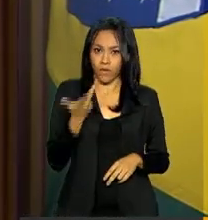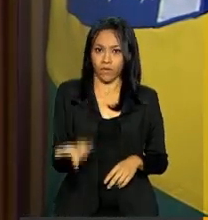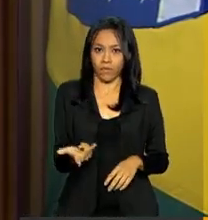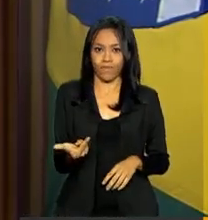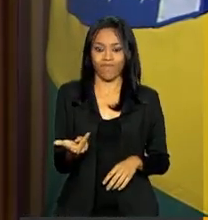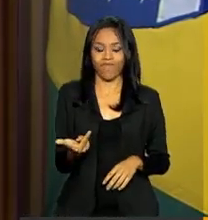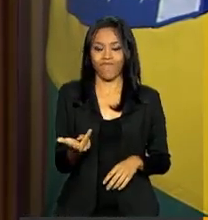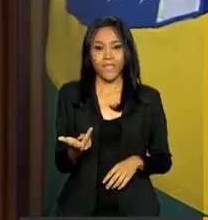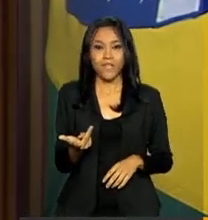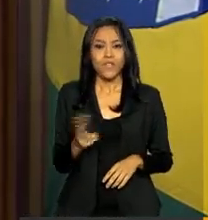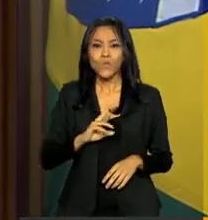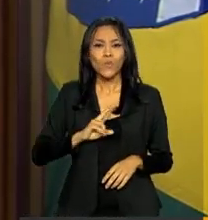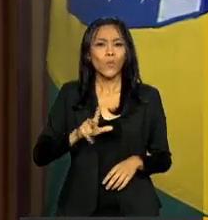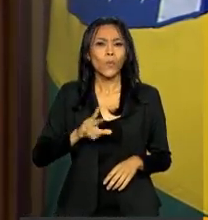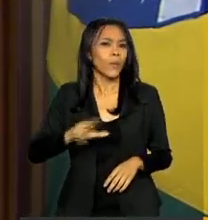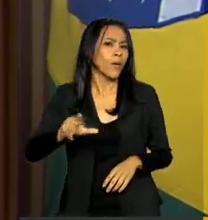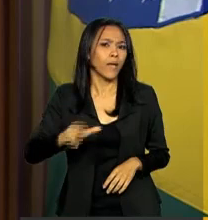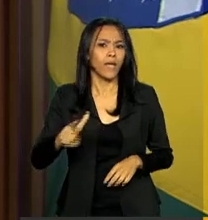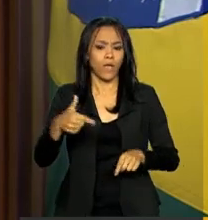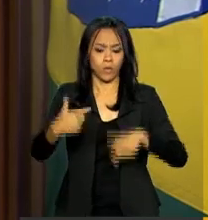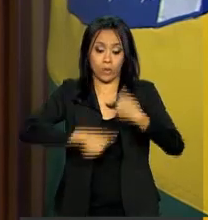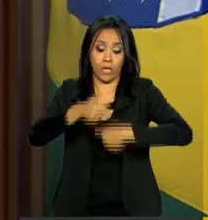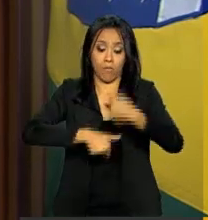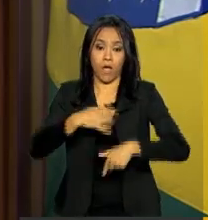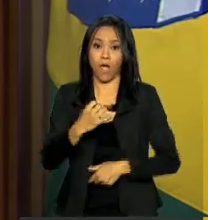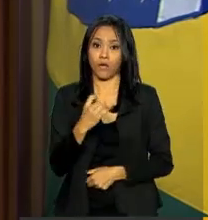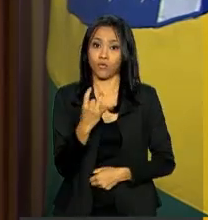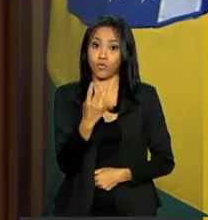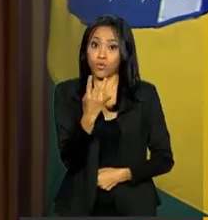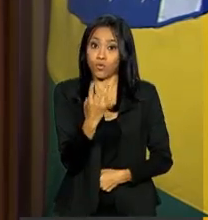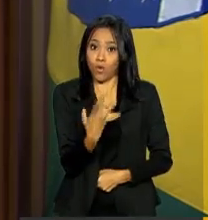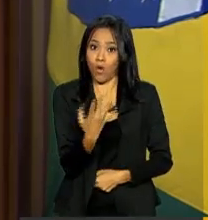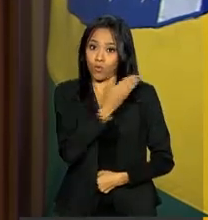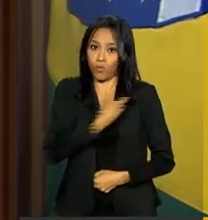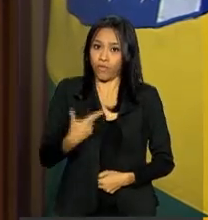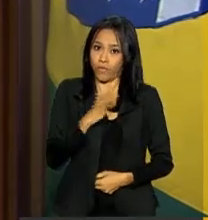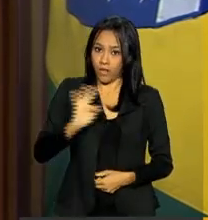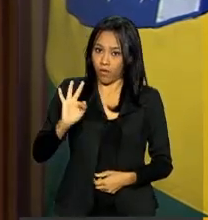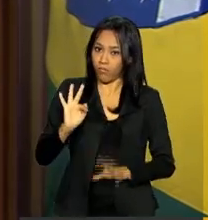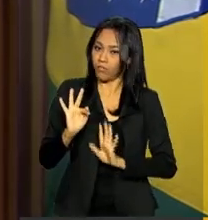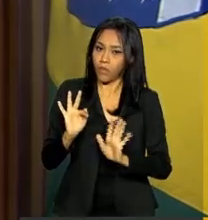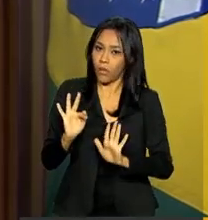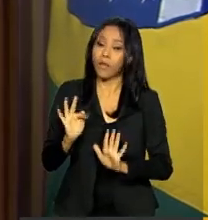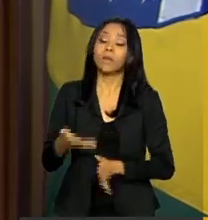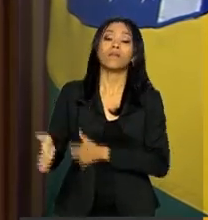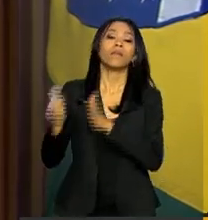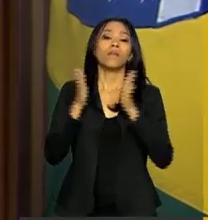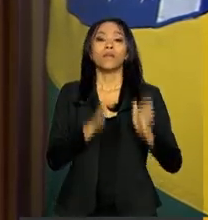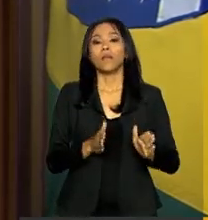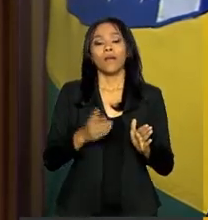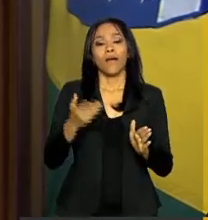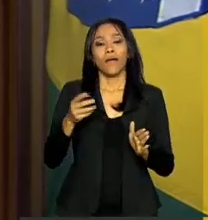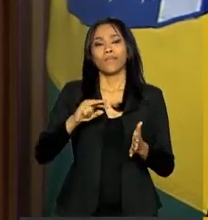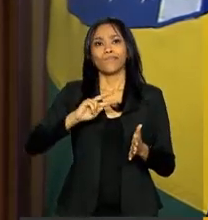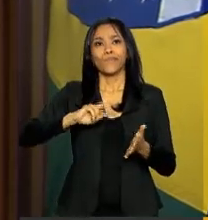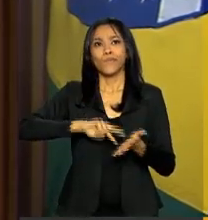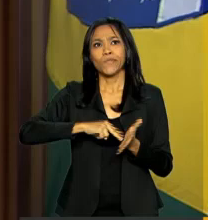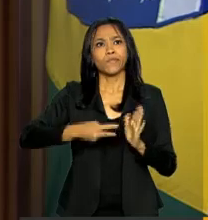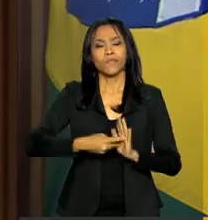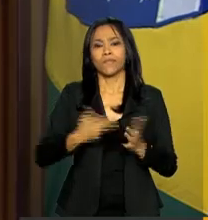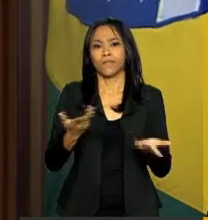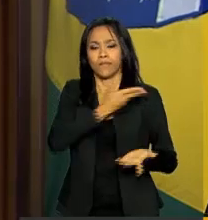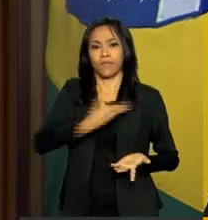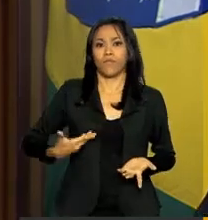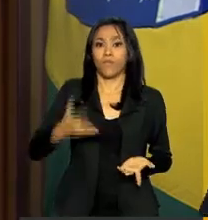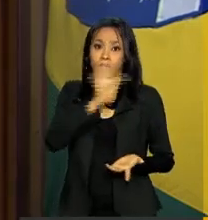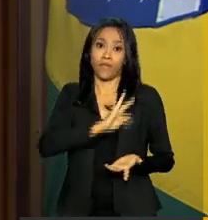não esta esse não é um trabalho apenas para a união federal primeiro ponto segundo ponto não significa que a união federal vai